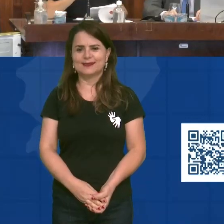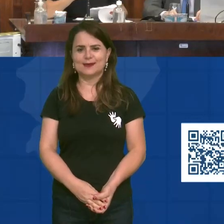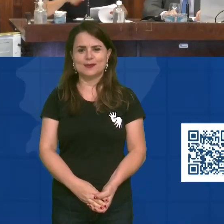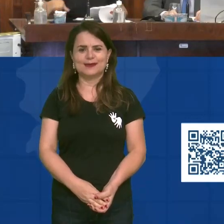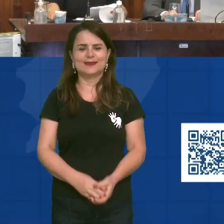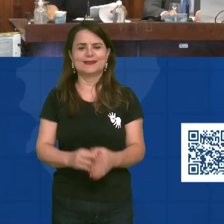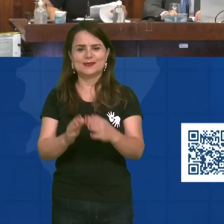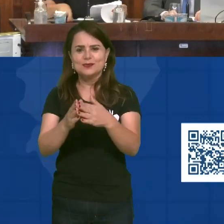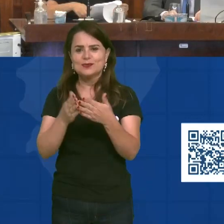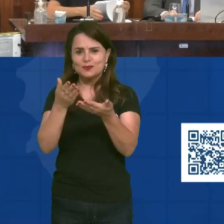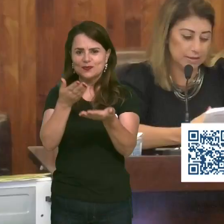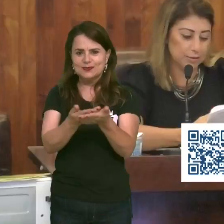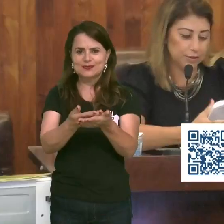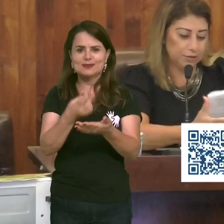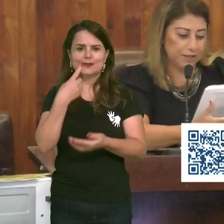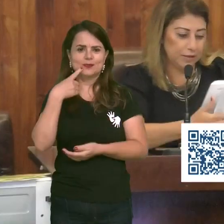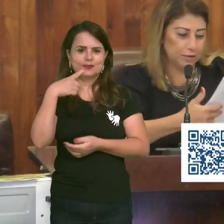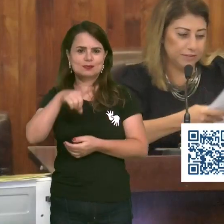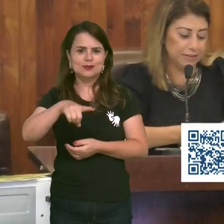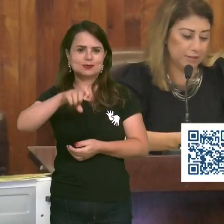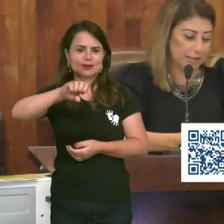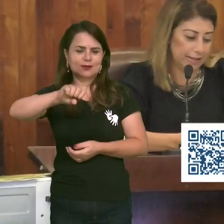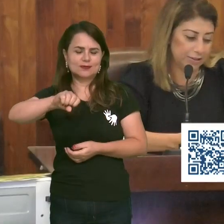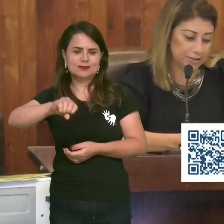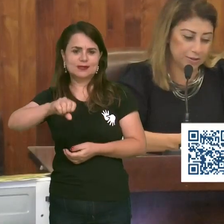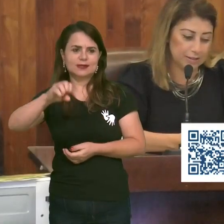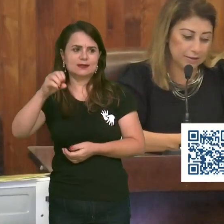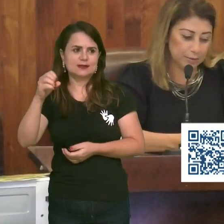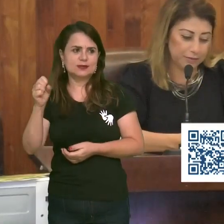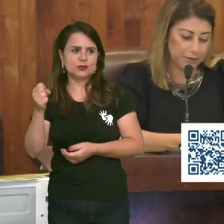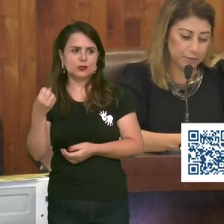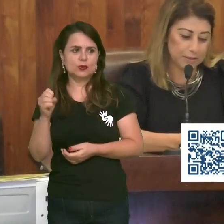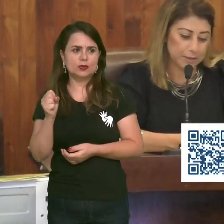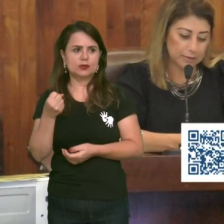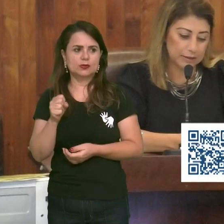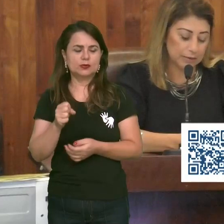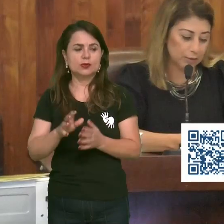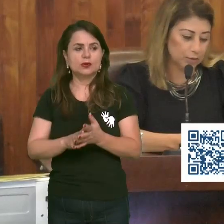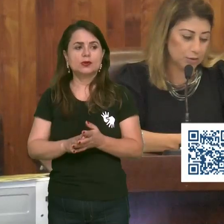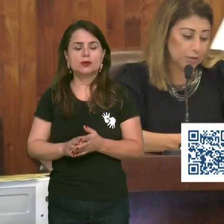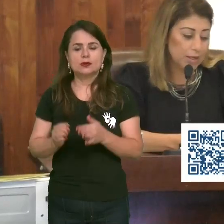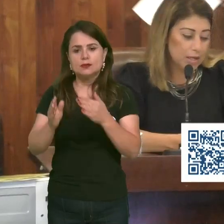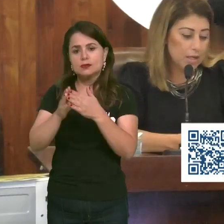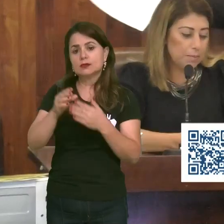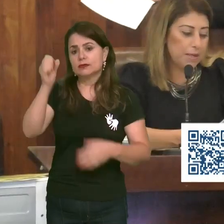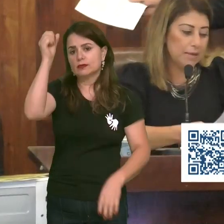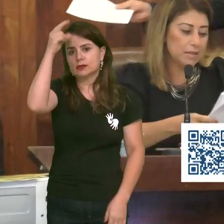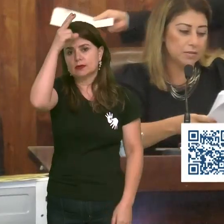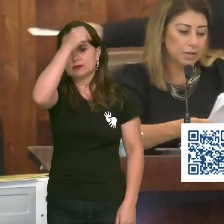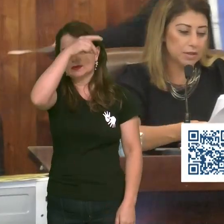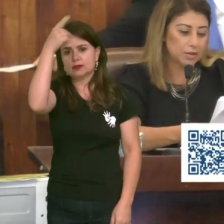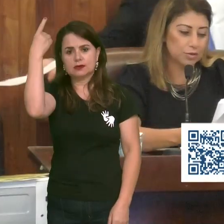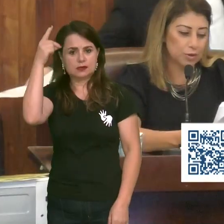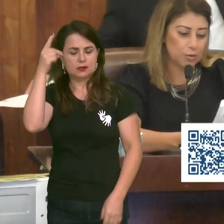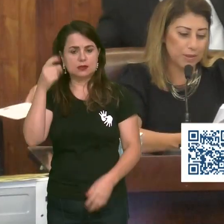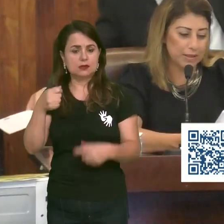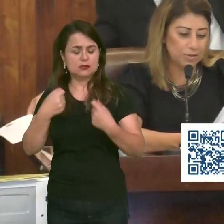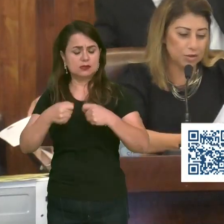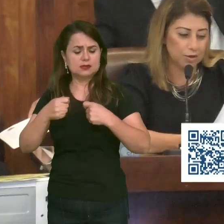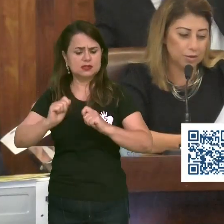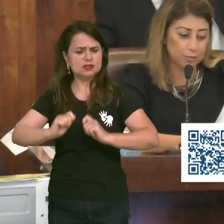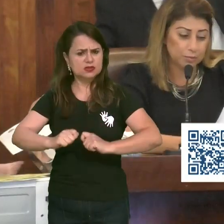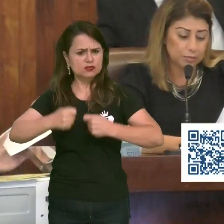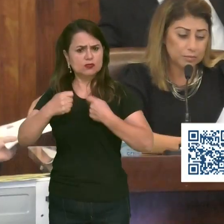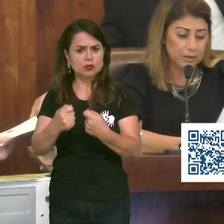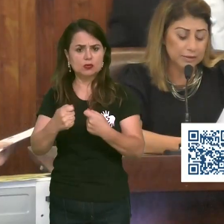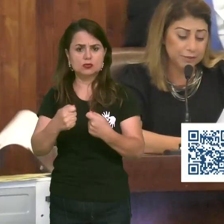requerimento de número 1908 do vereador Evandro galeti solicitando Prefeito Municipal Daniel Alonso empenhares fortes junto ao